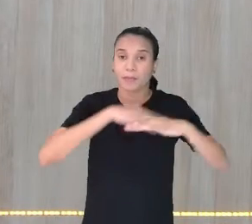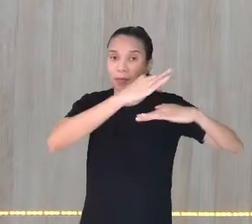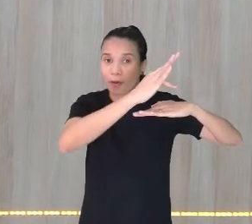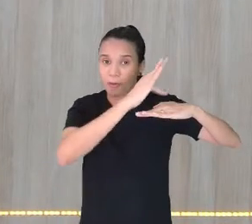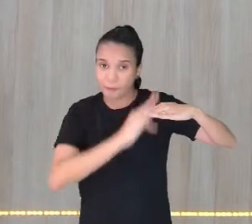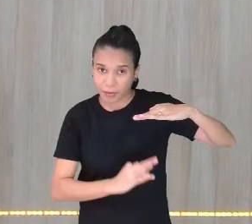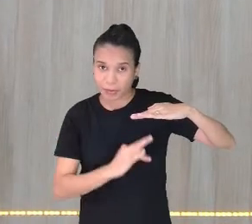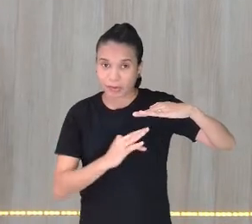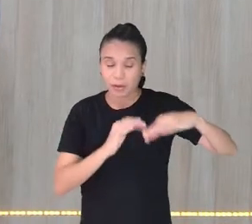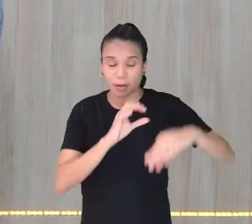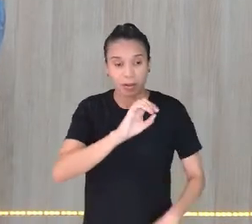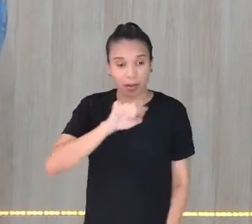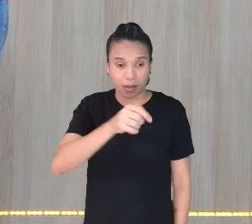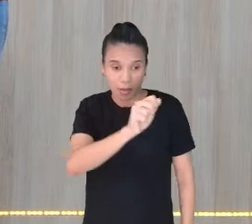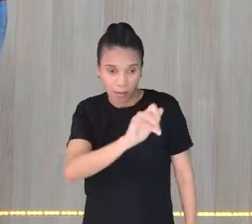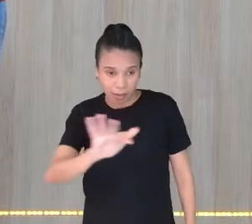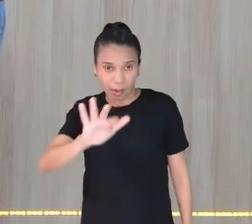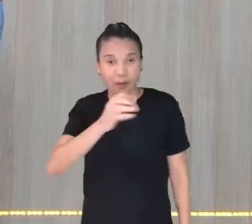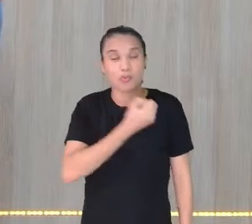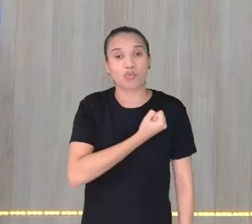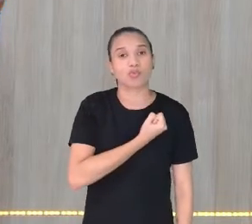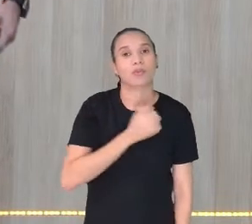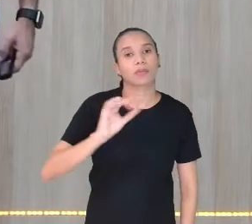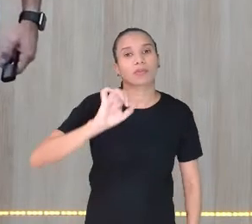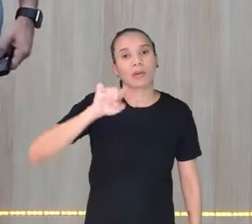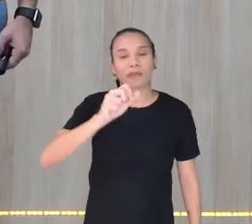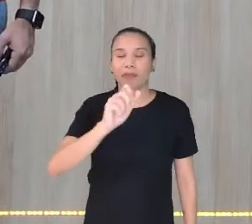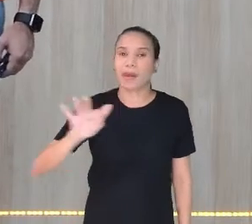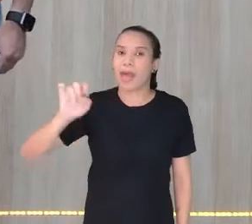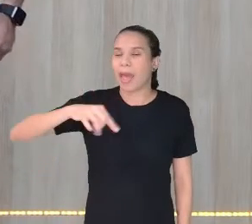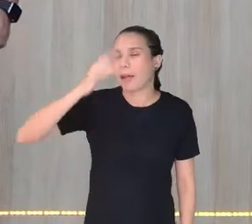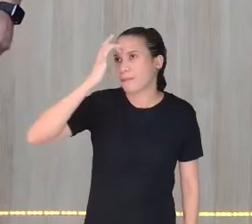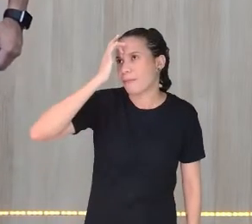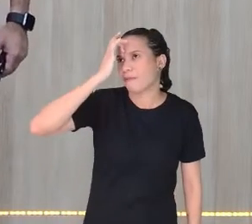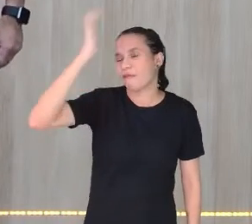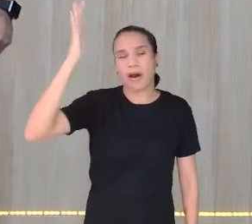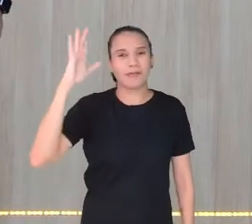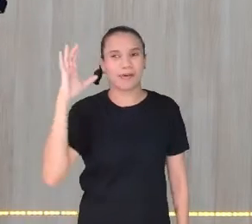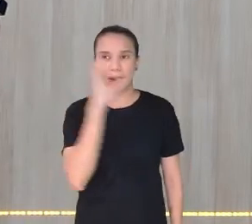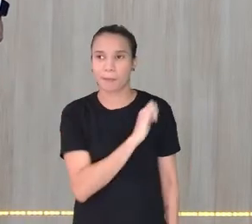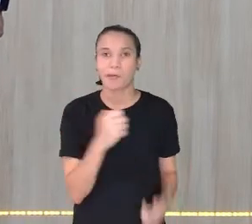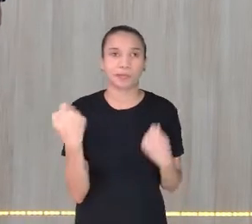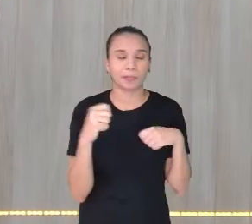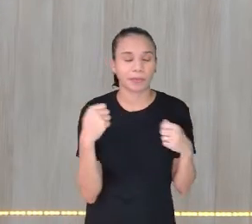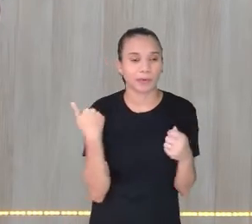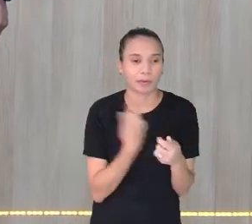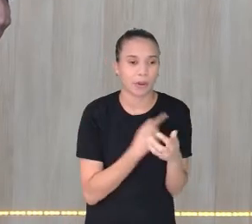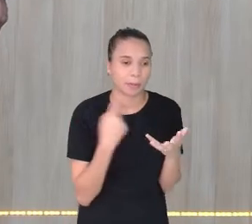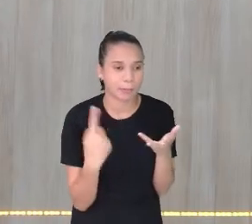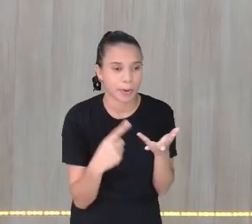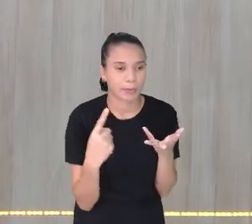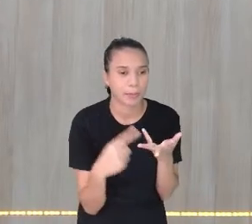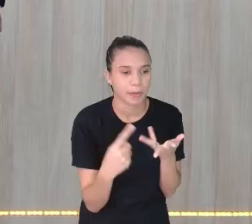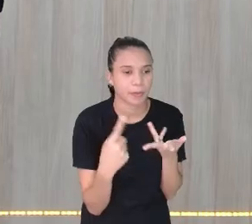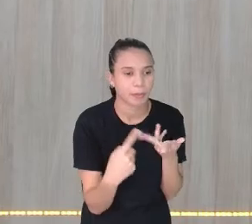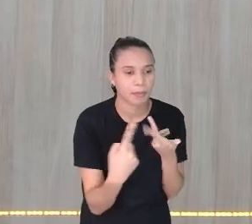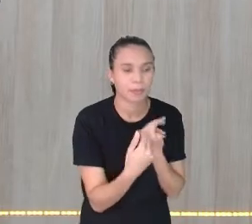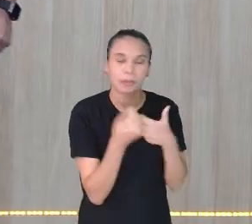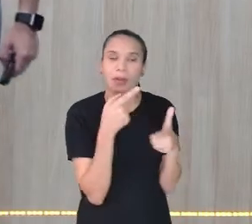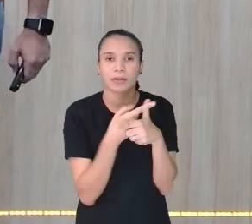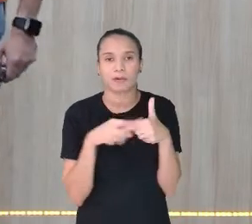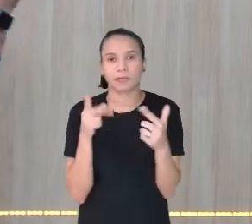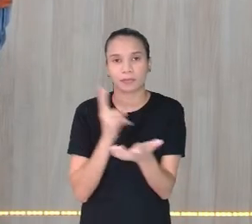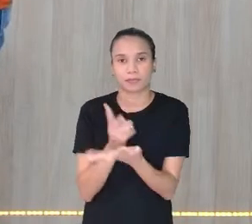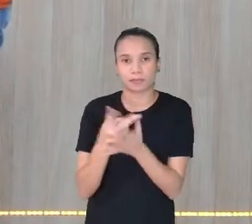decimal em um número decimal é muito mais rápido. Não precisa a gente estar efetuando aquela divisão que